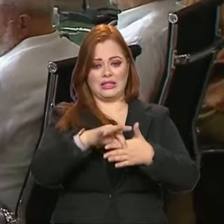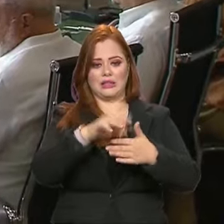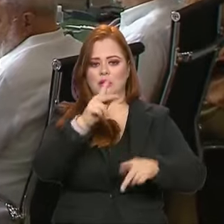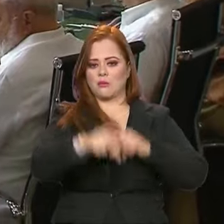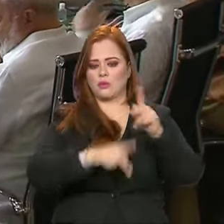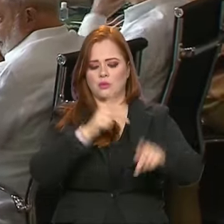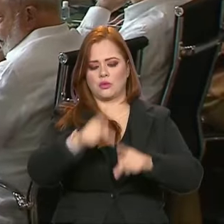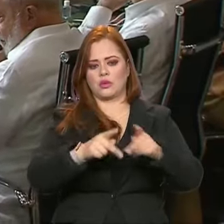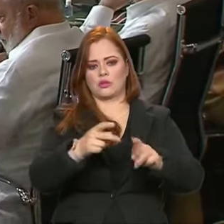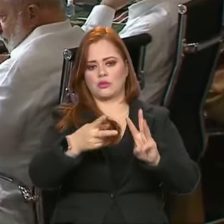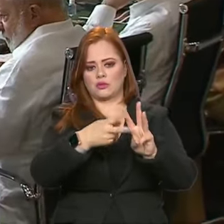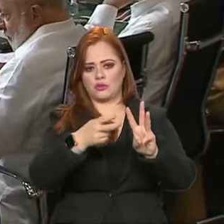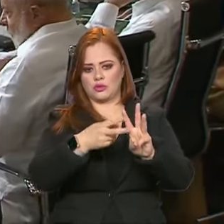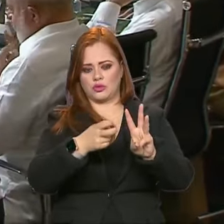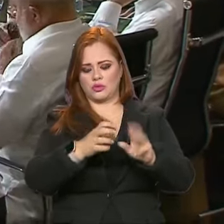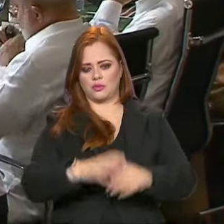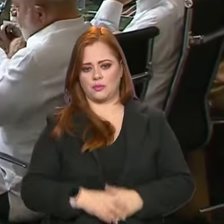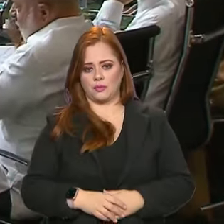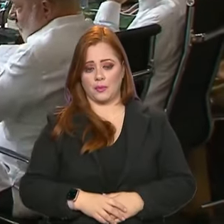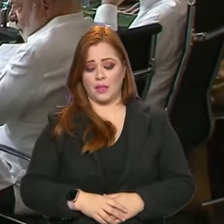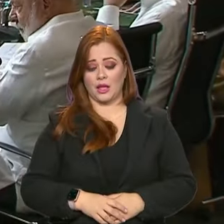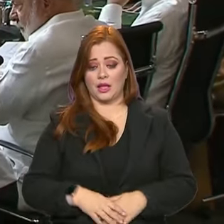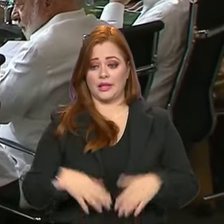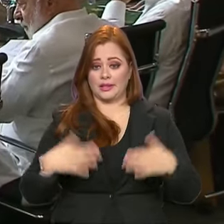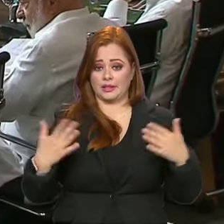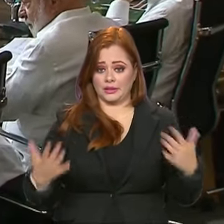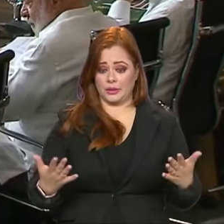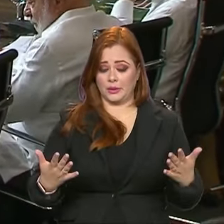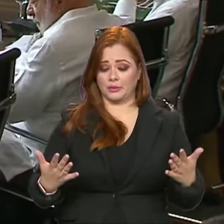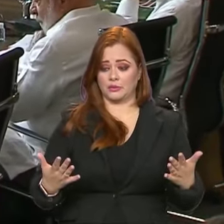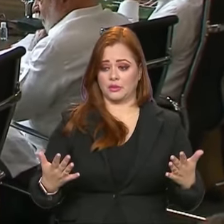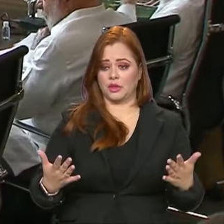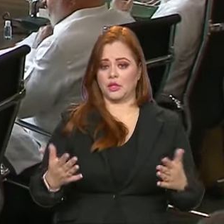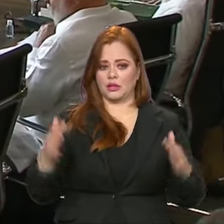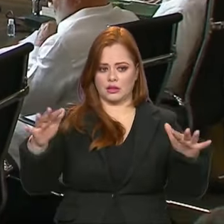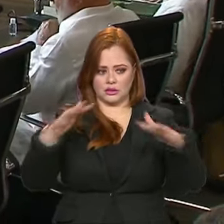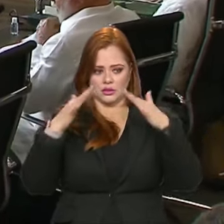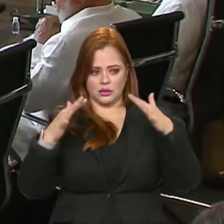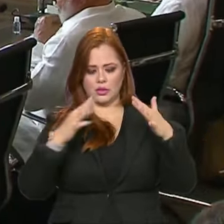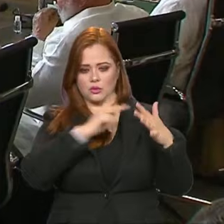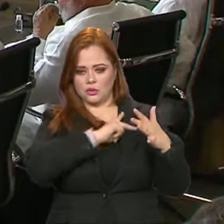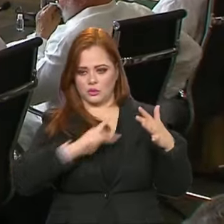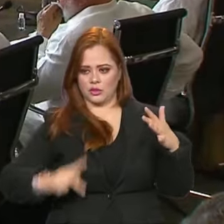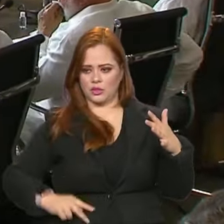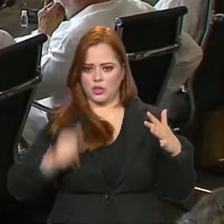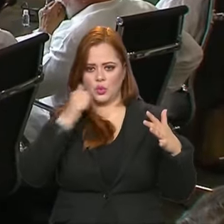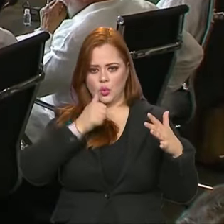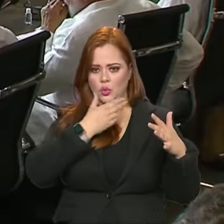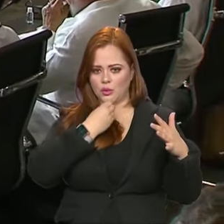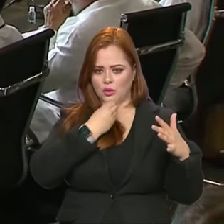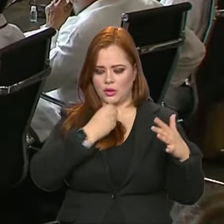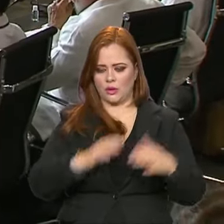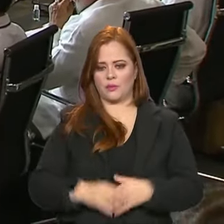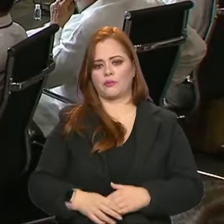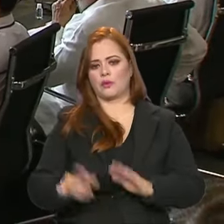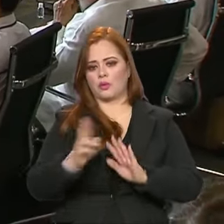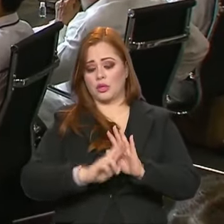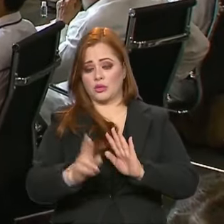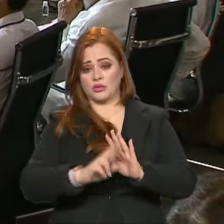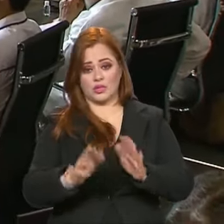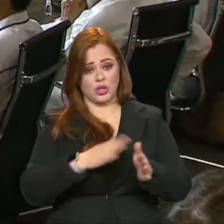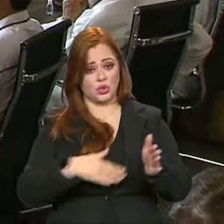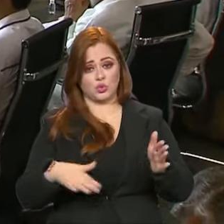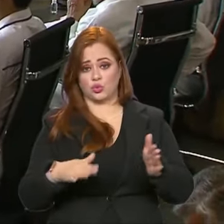brasileira e da Bacia Amazônica. Senhores presidentes, senhoras presidentes, O resultado dessa